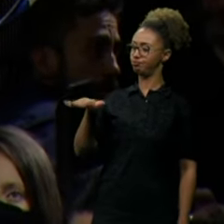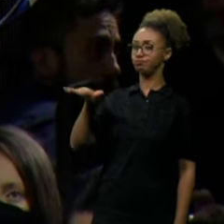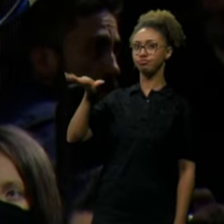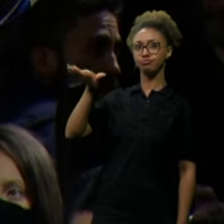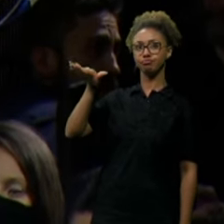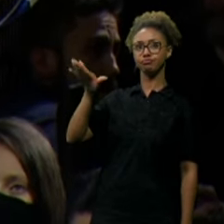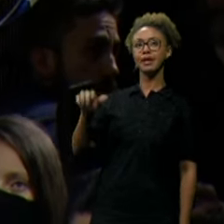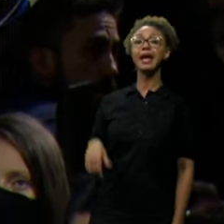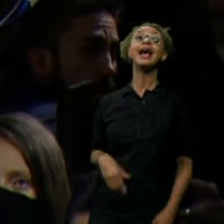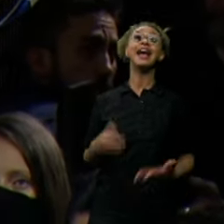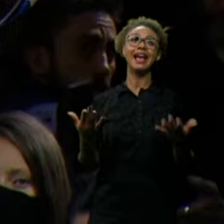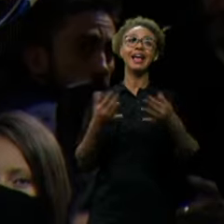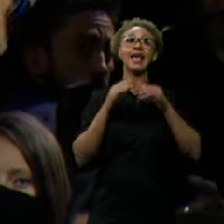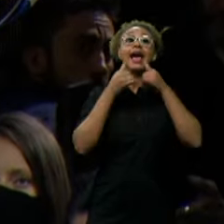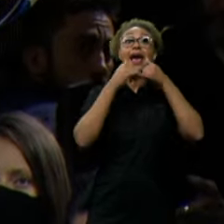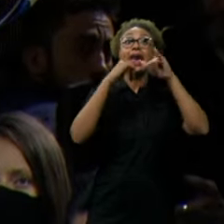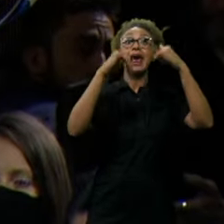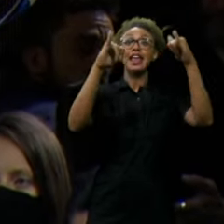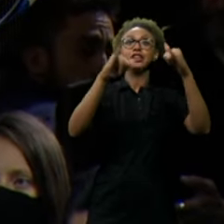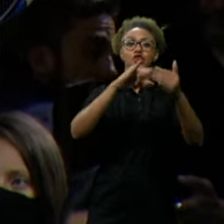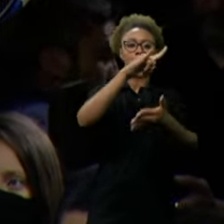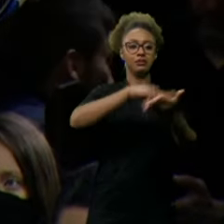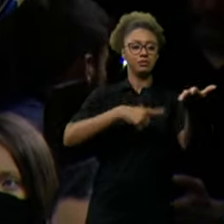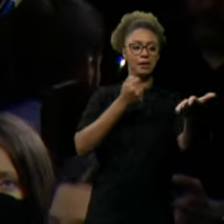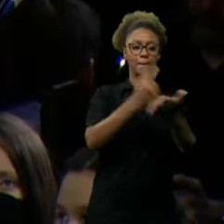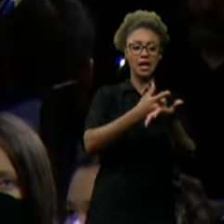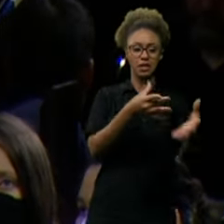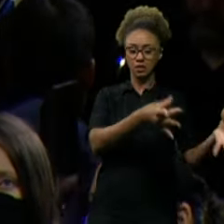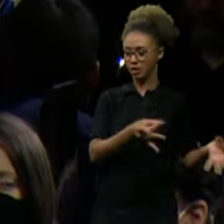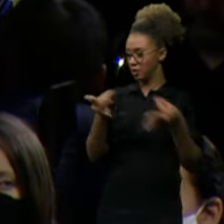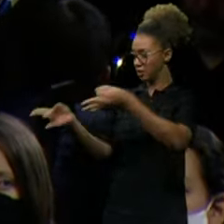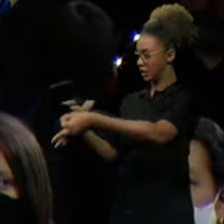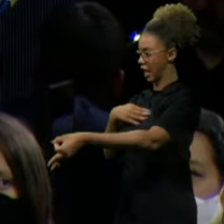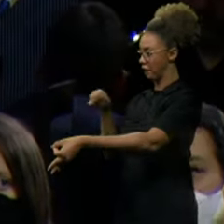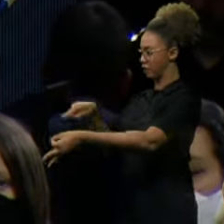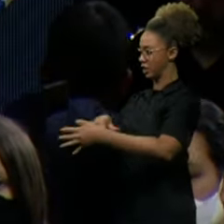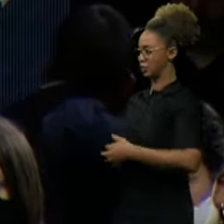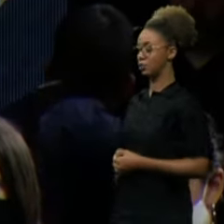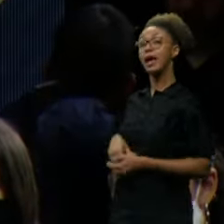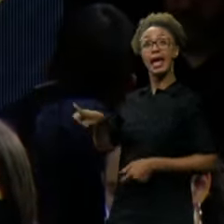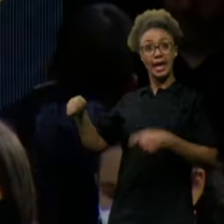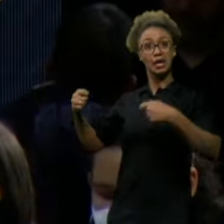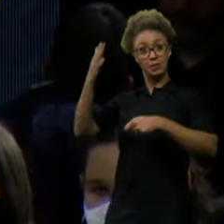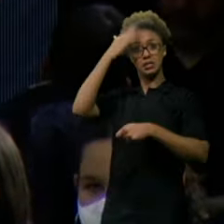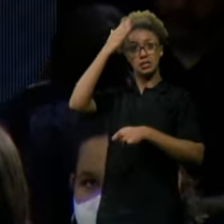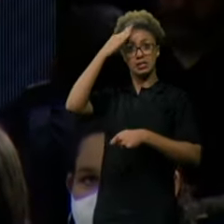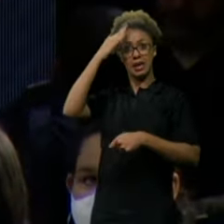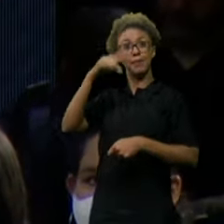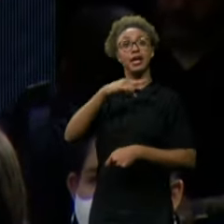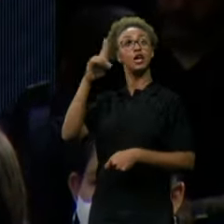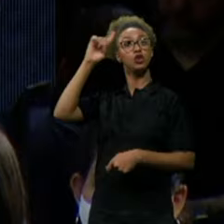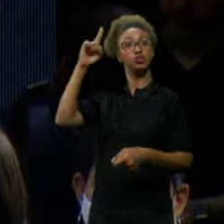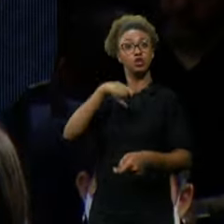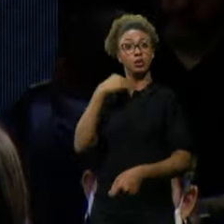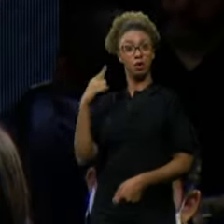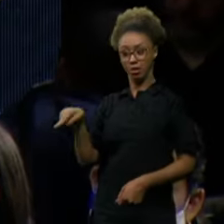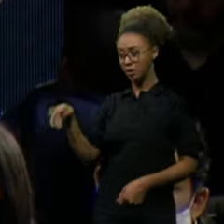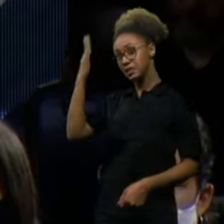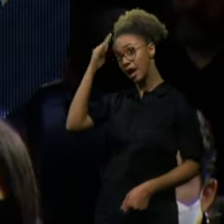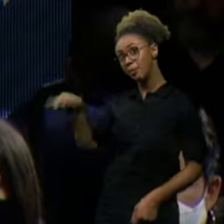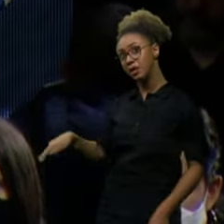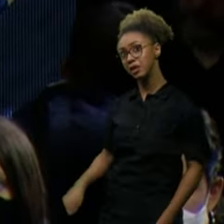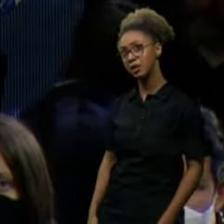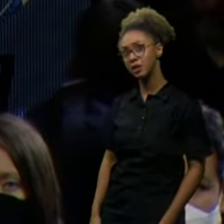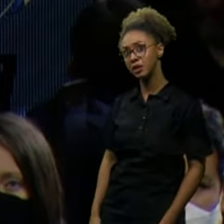a conta da fornecedora de energia você tá na mão dele para ele pagar Oi é teu filho que tem que saber a data que vem se o cartão é o teu